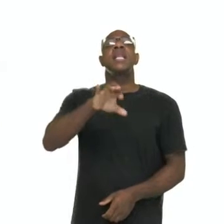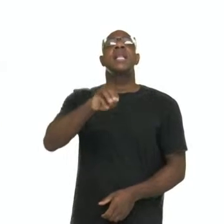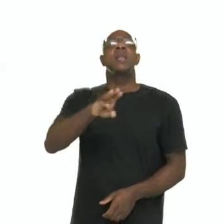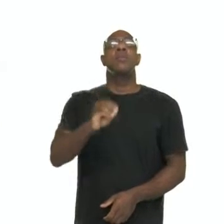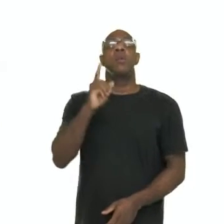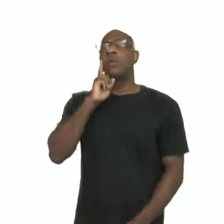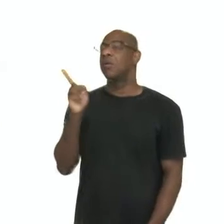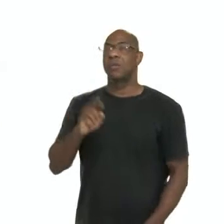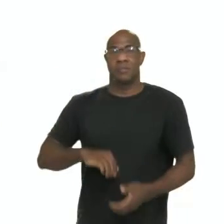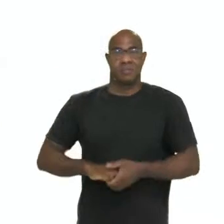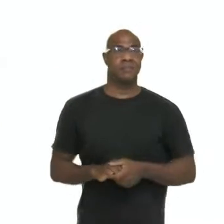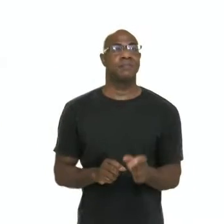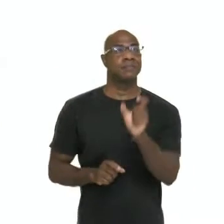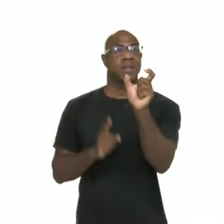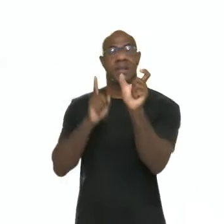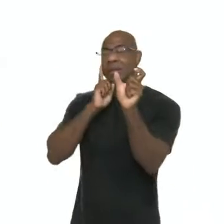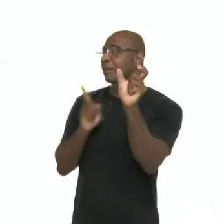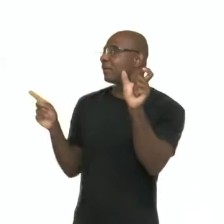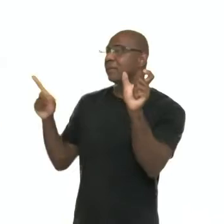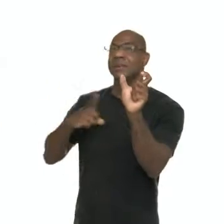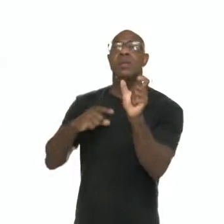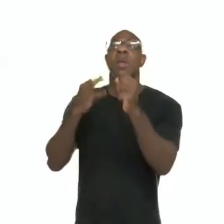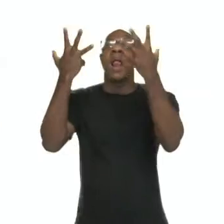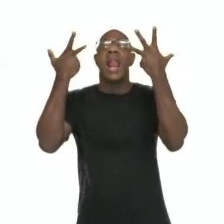tem um leão,